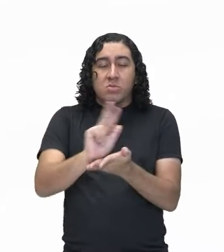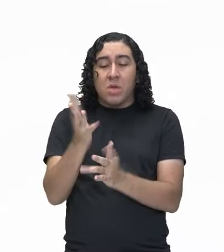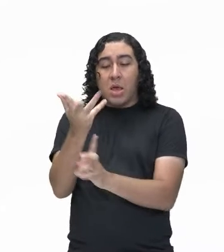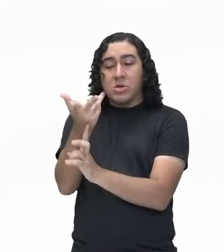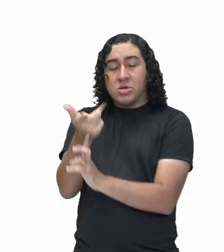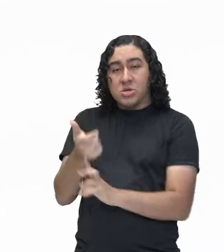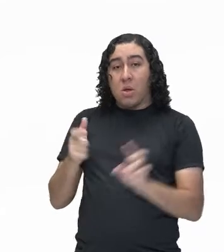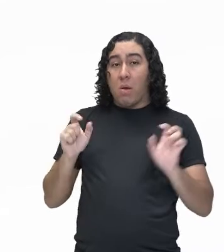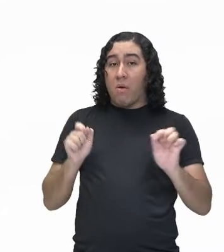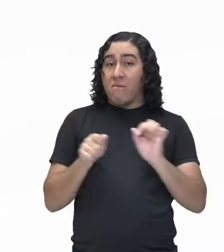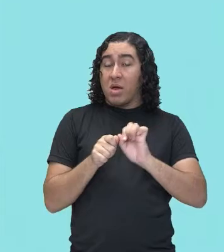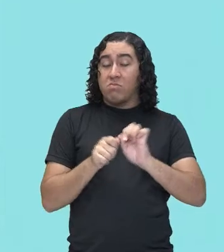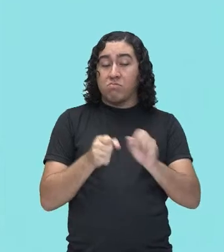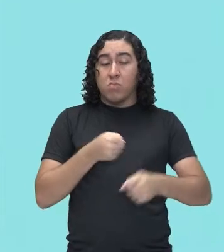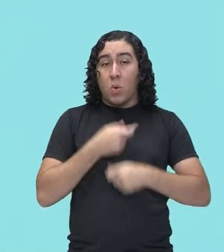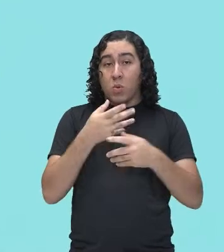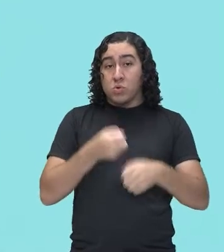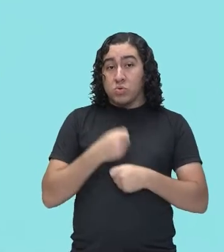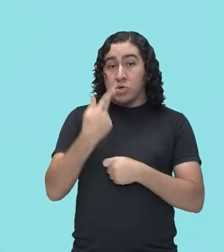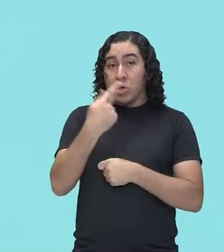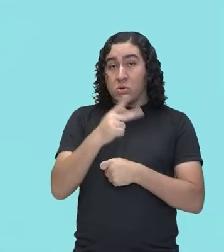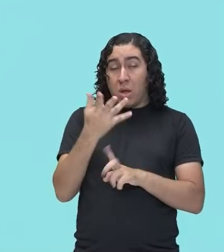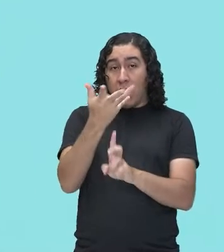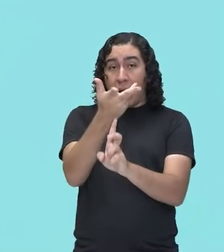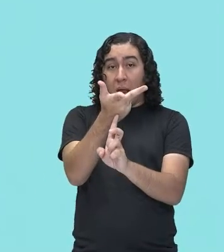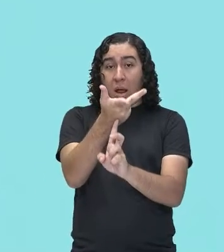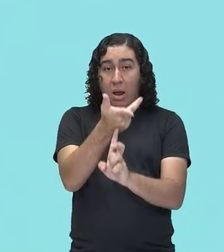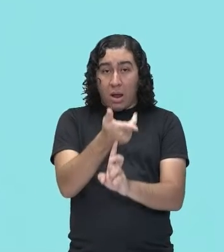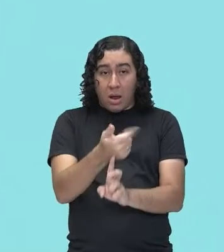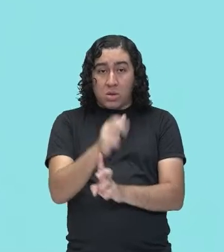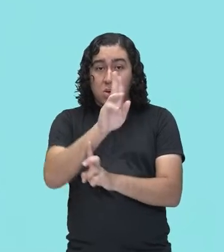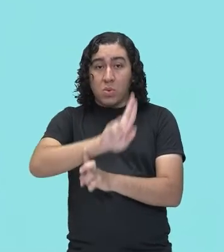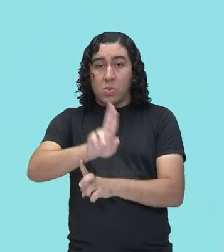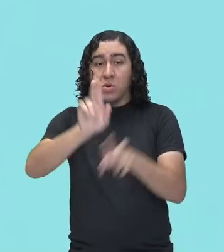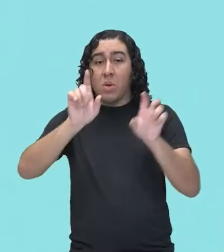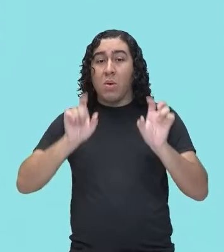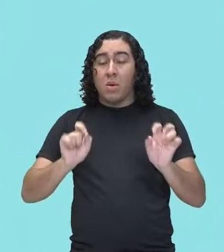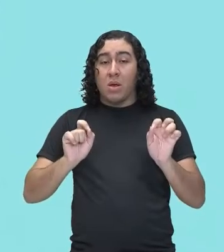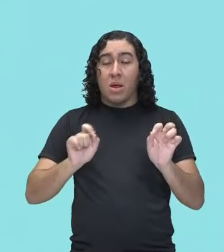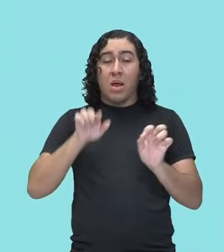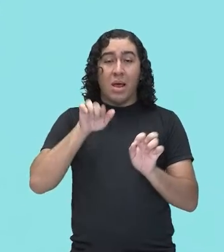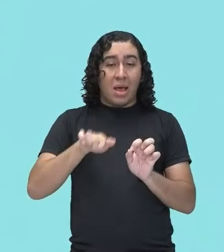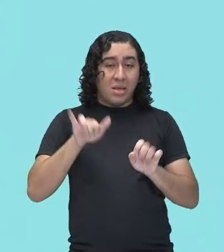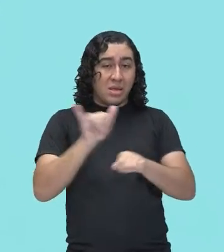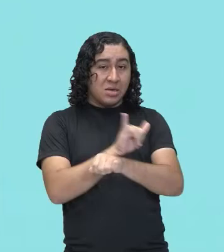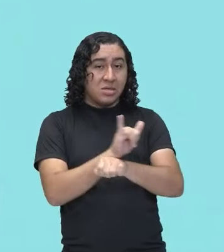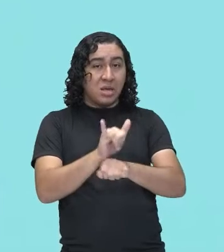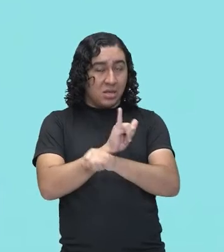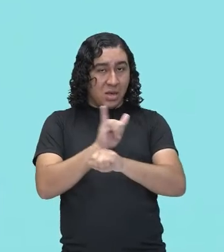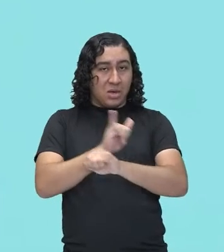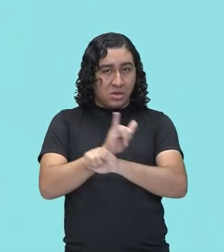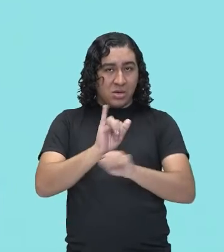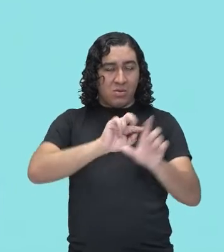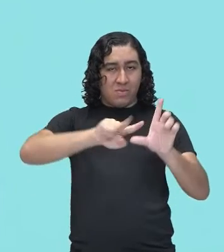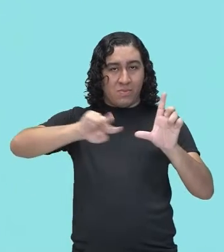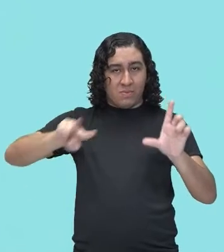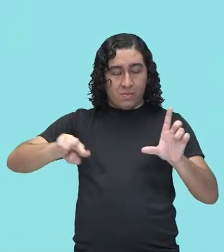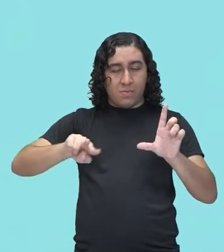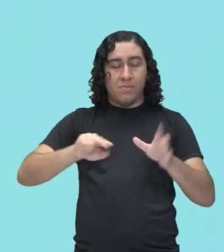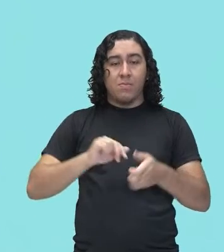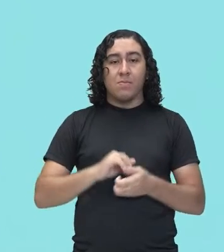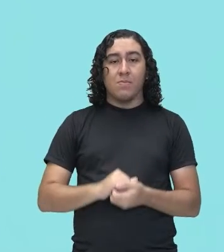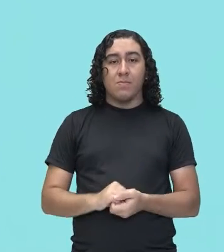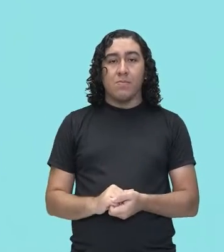eles produzem suas artes através dessas mídias digitais,